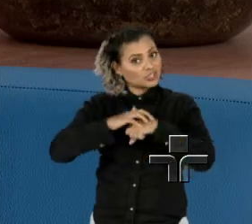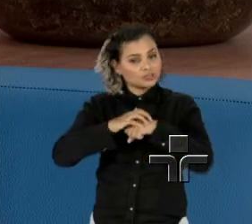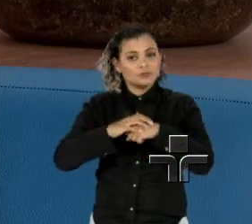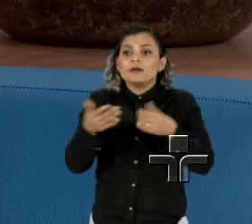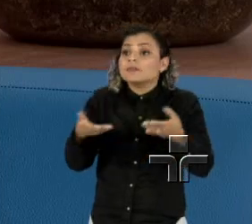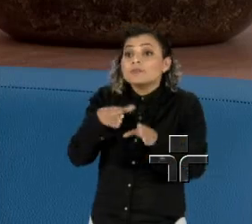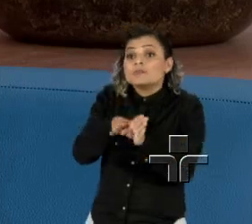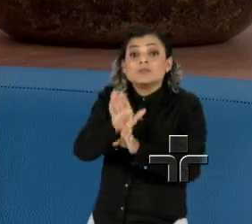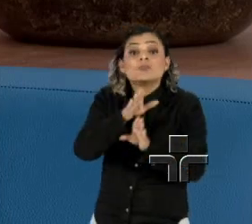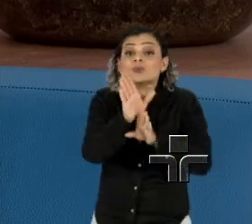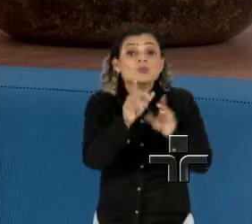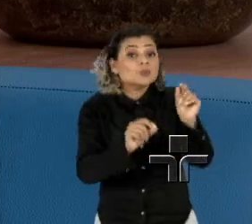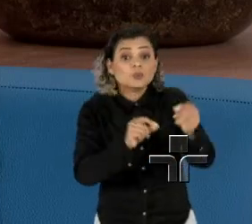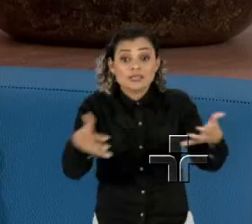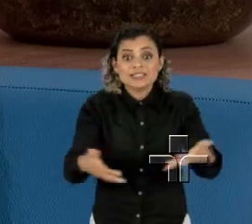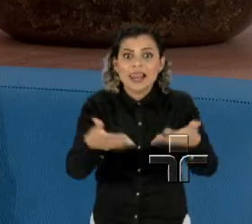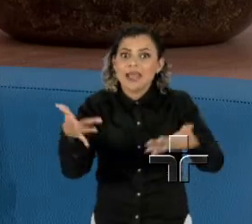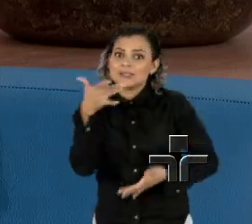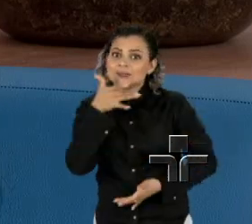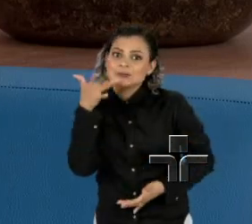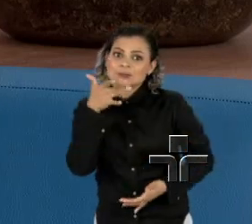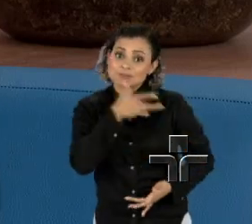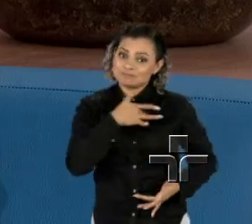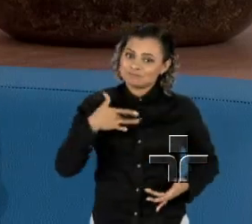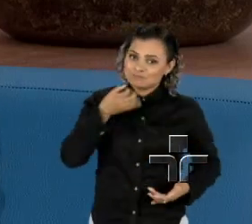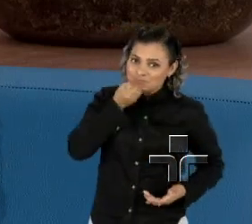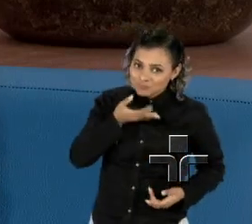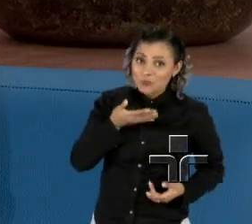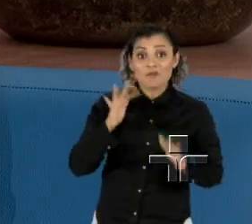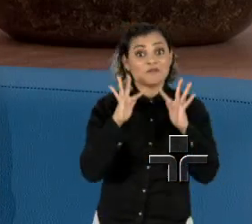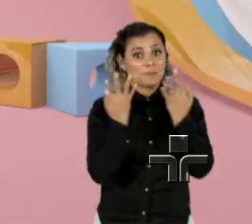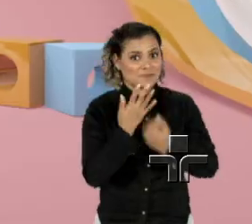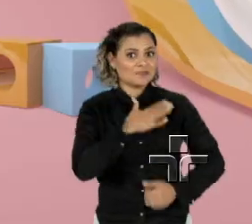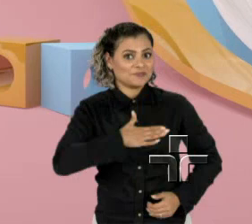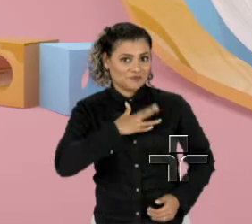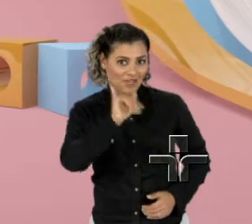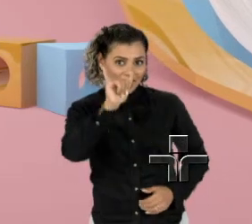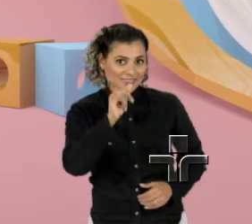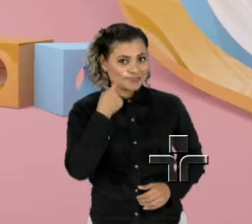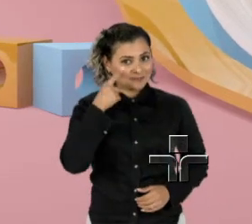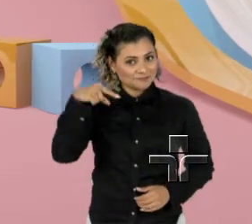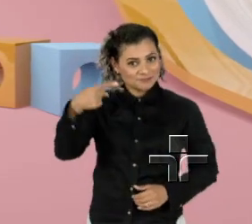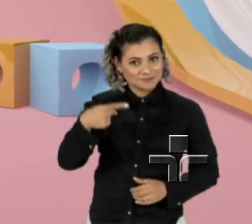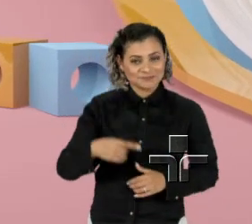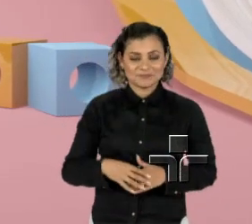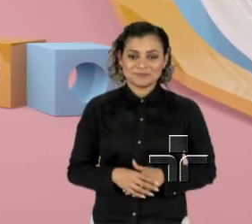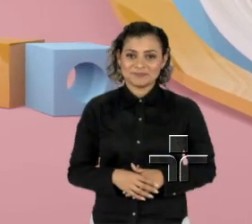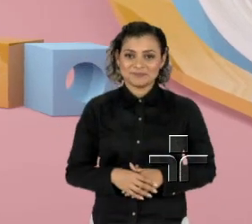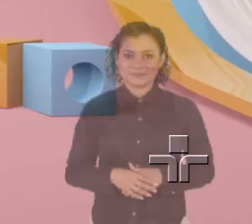receita de salada bem nutritiva que a família toda vai gostar.